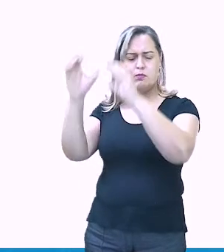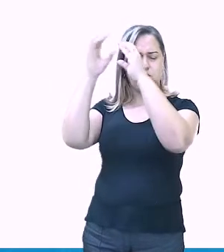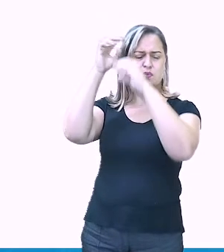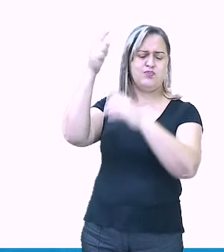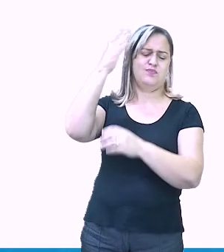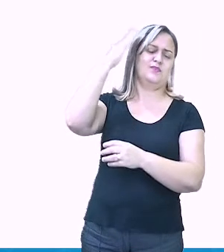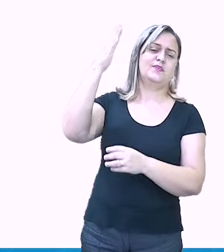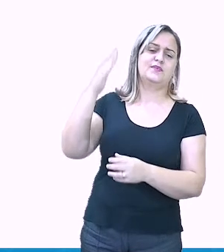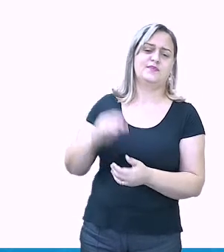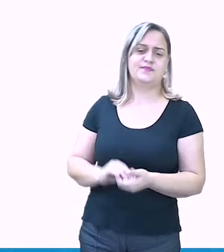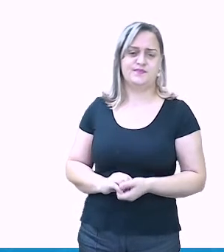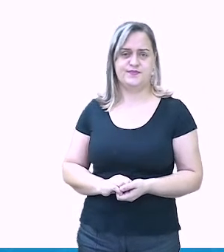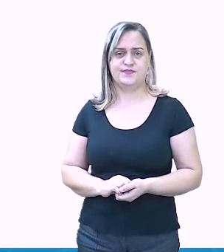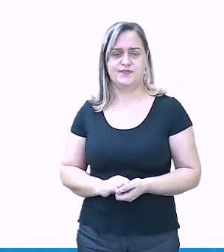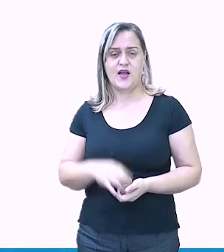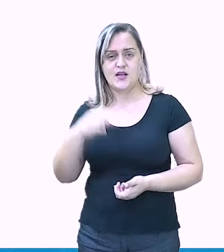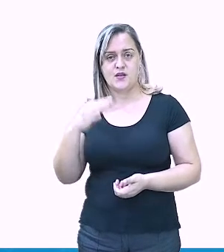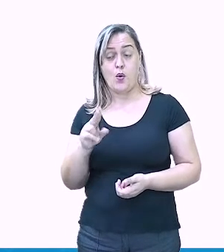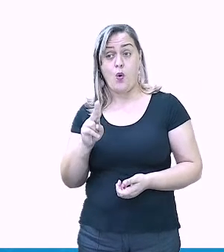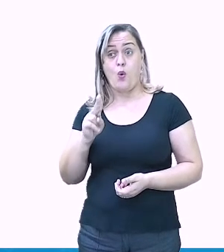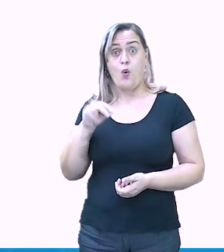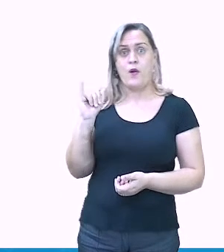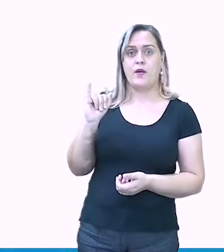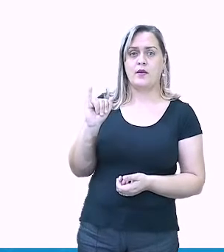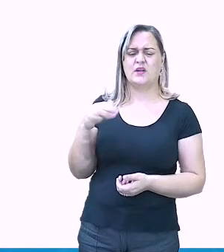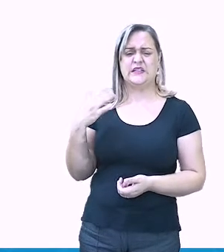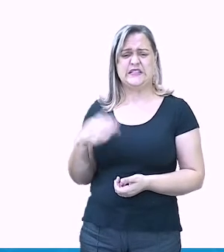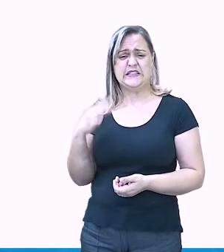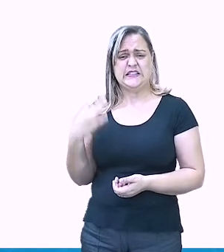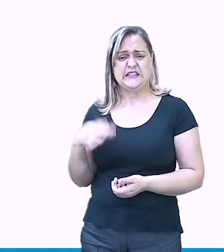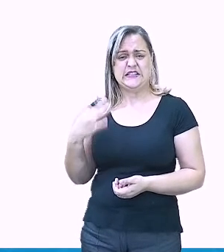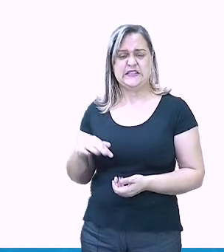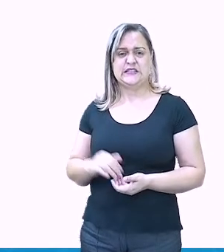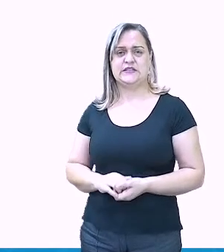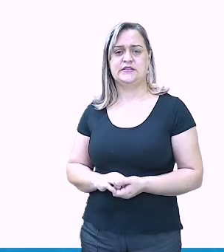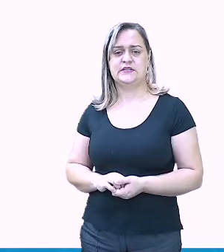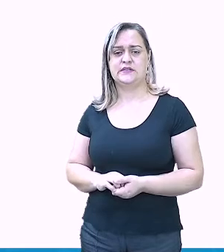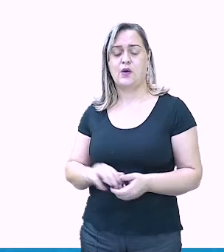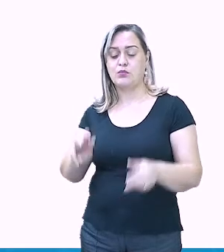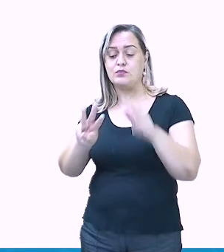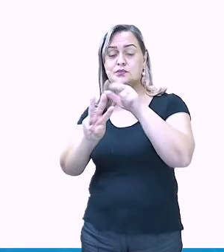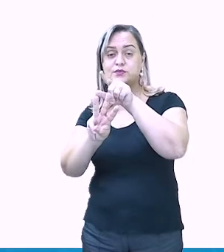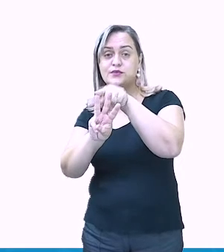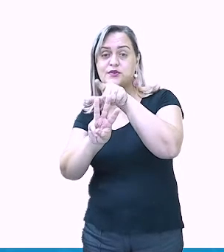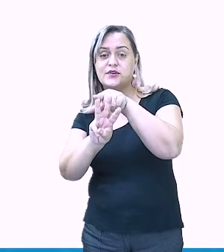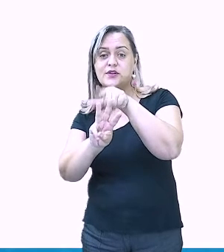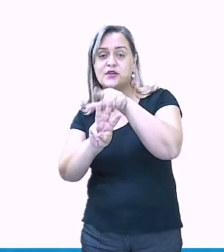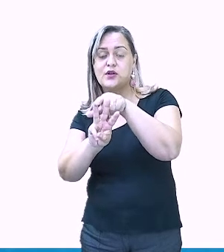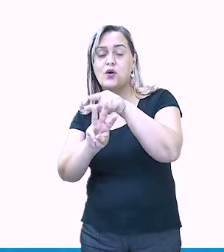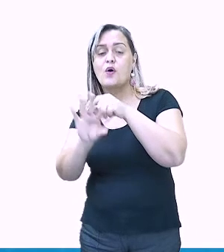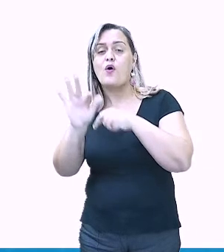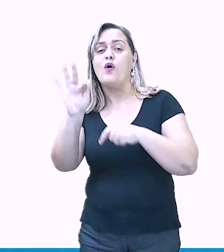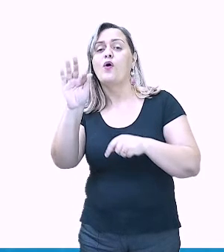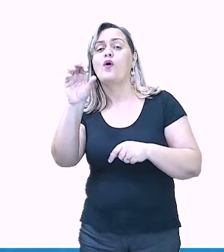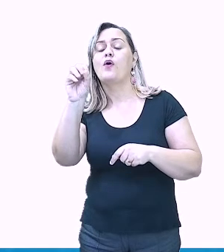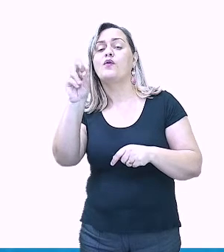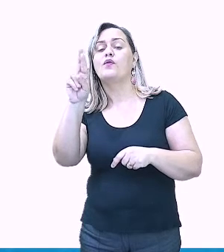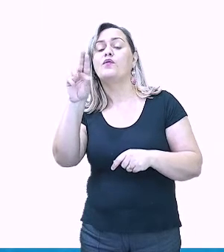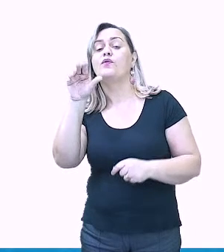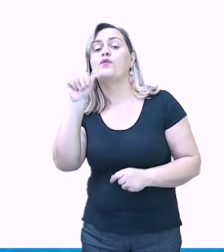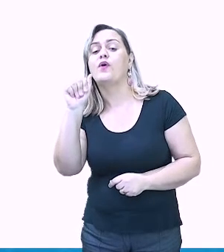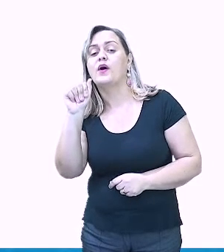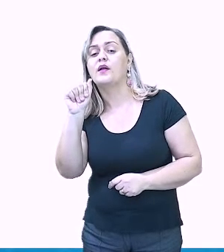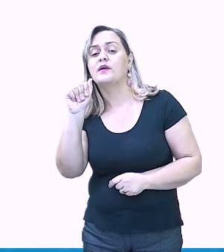aí com a perna, né? E o fora? Aqui é interessante a gente falar muito sobre isso também,